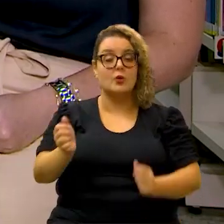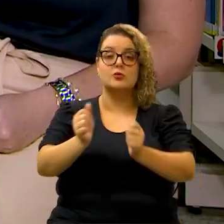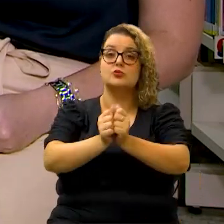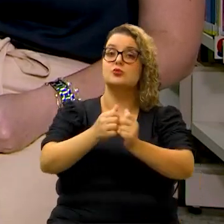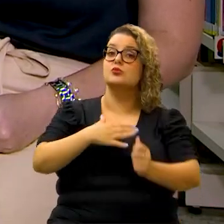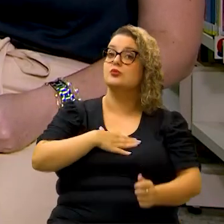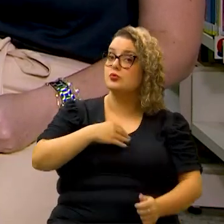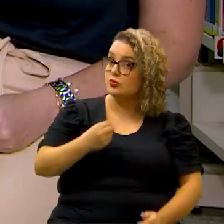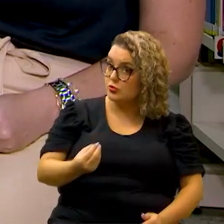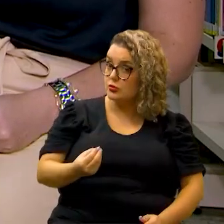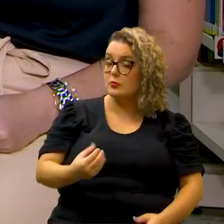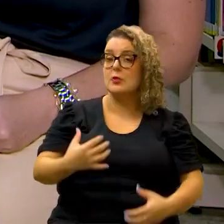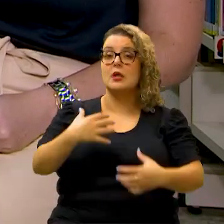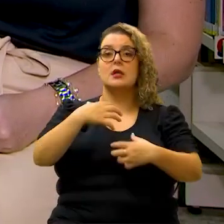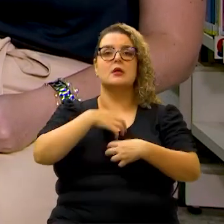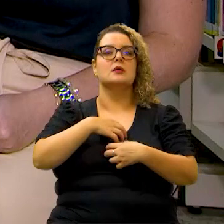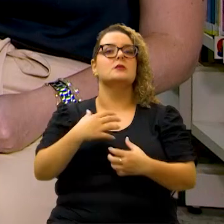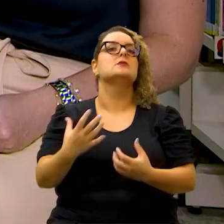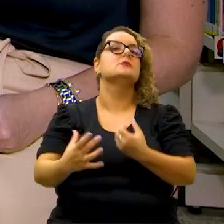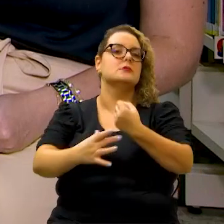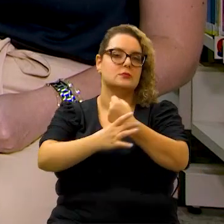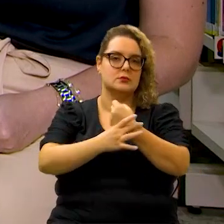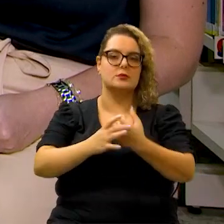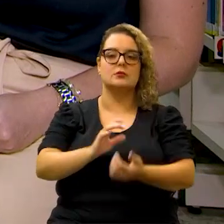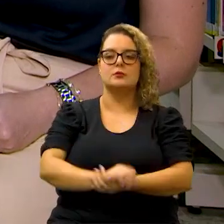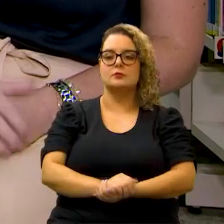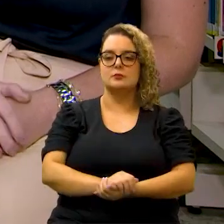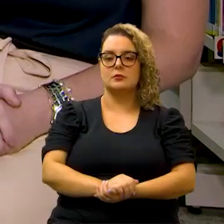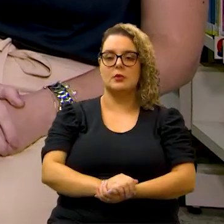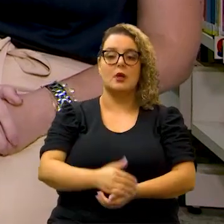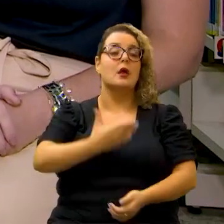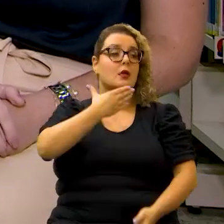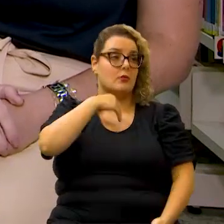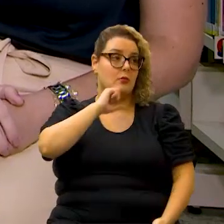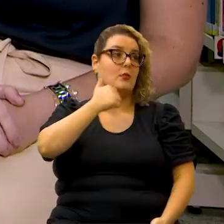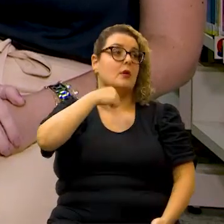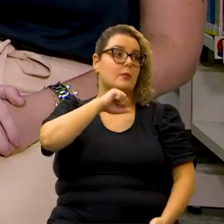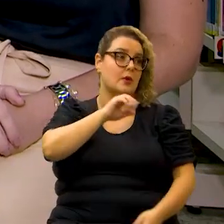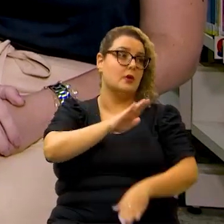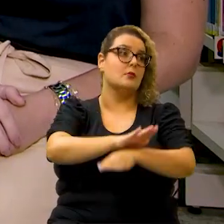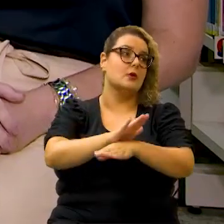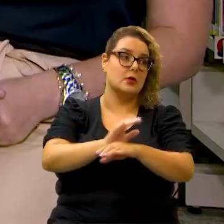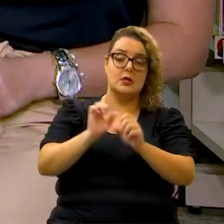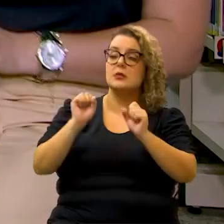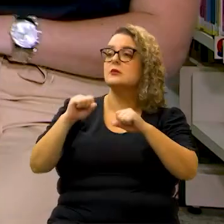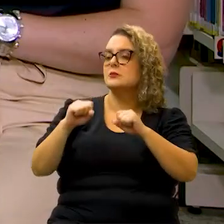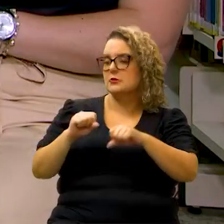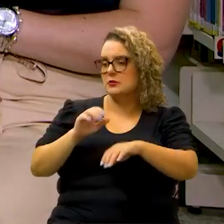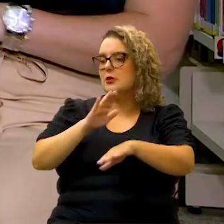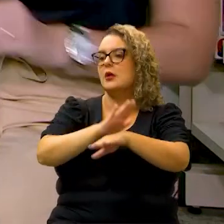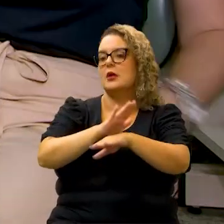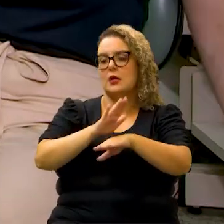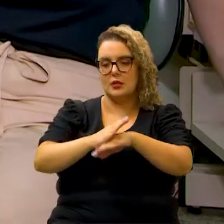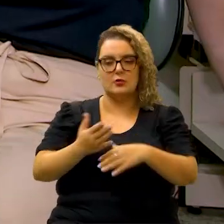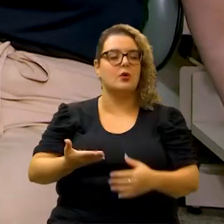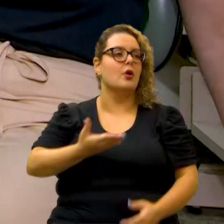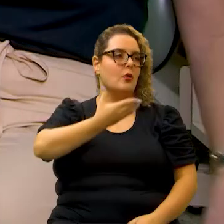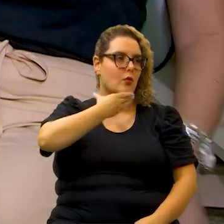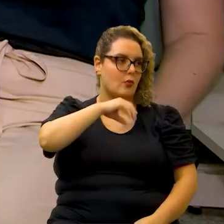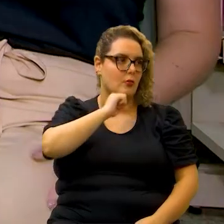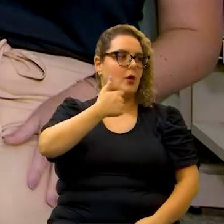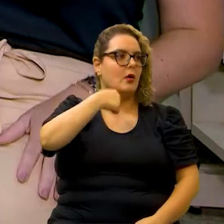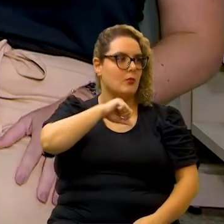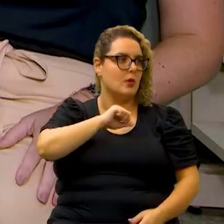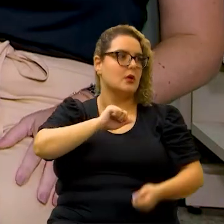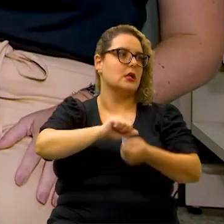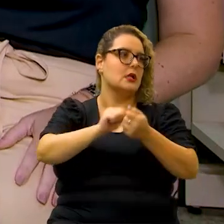uma questão de rotina com os filhos para que eles se sintam seguros, né? E os pais têm que ajudar também, né, Bruna? Os pais